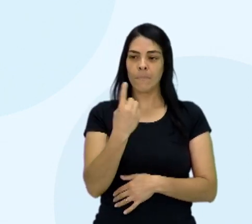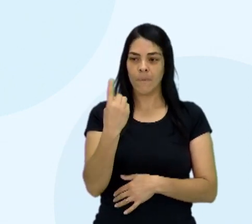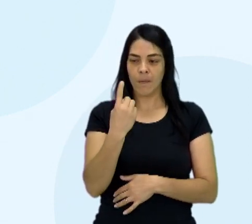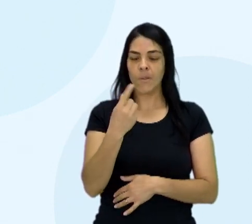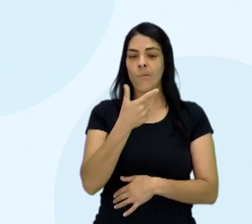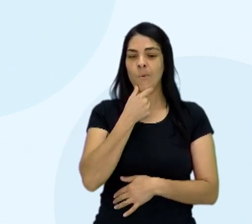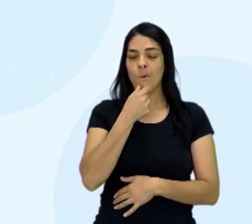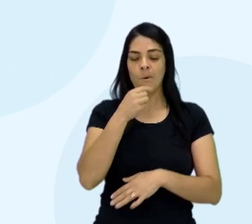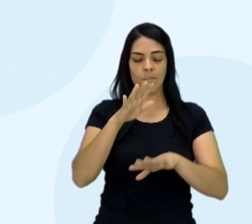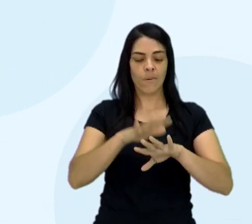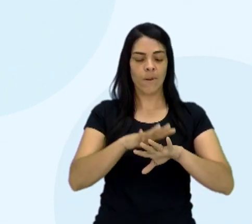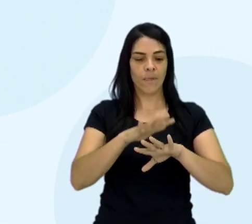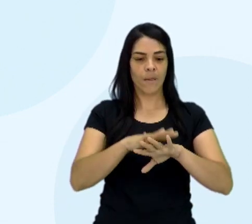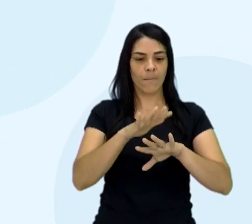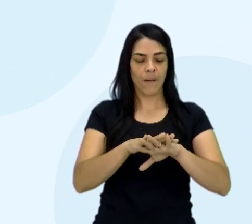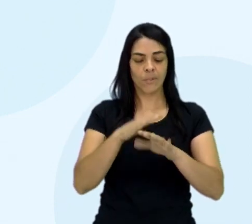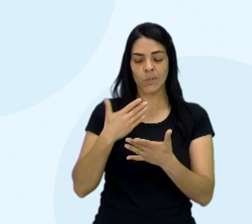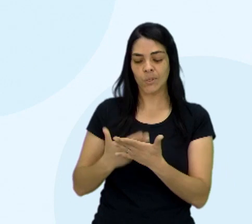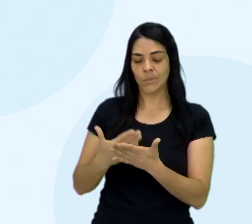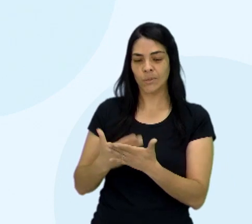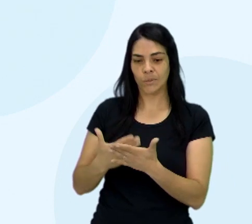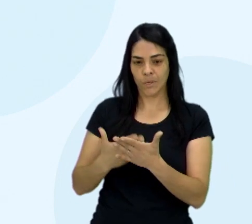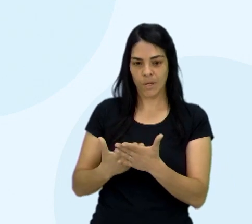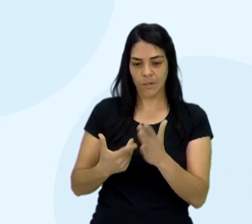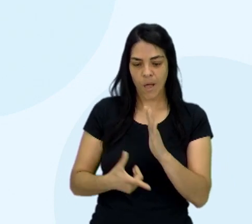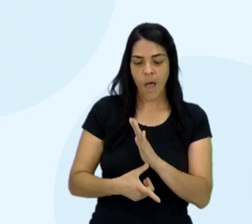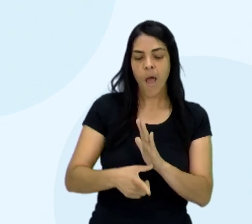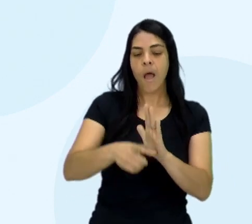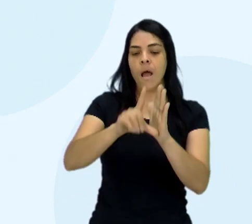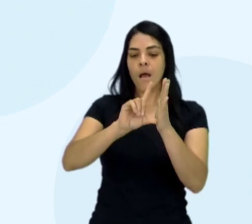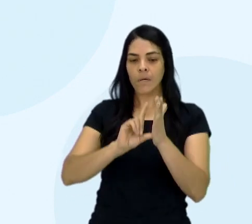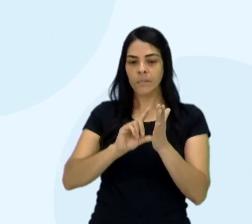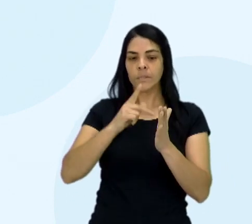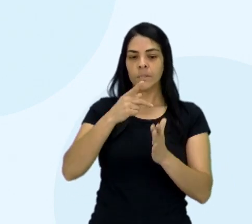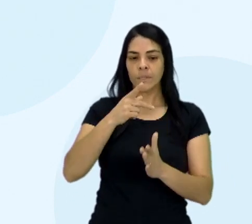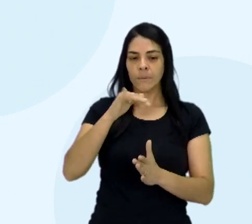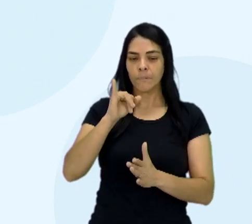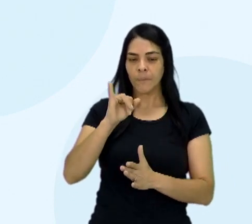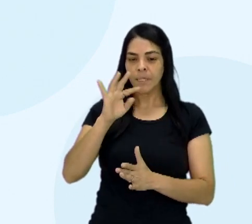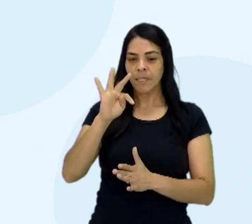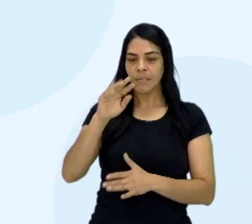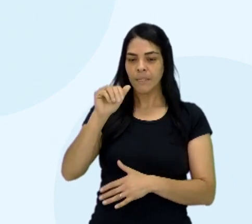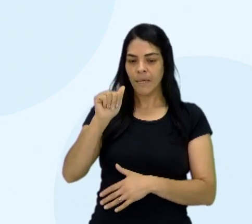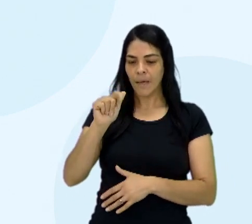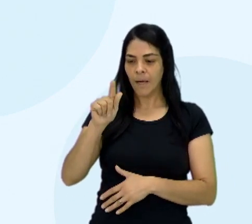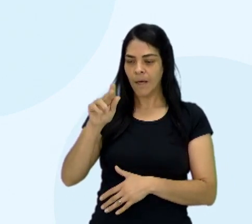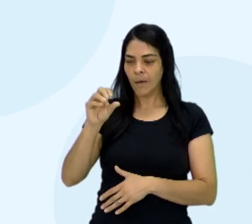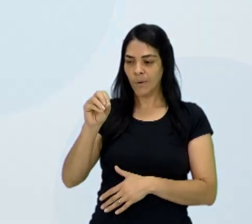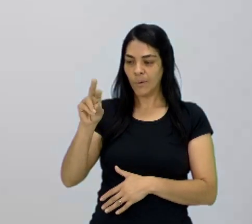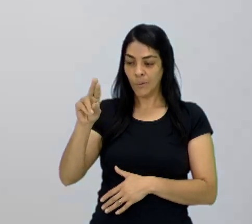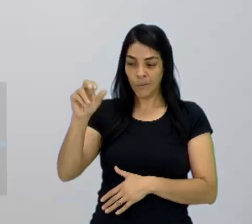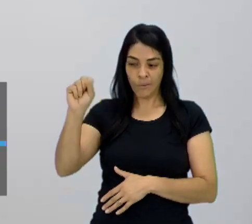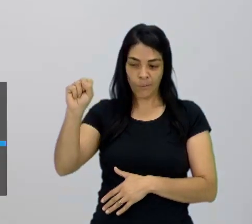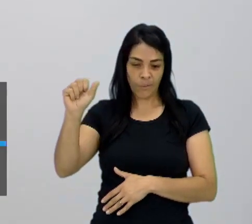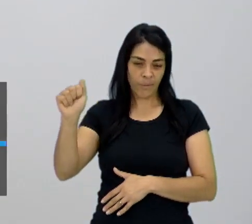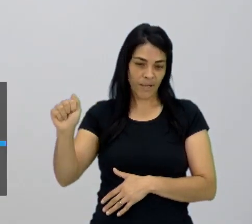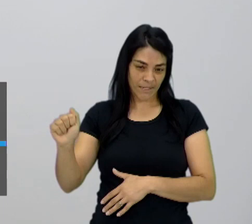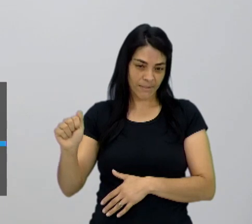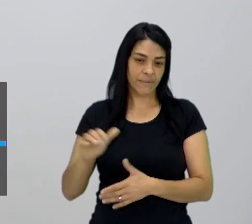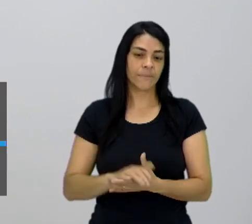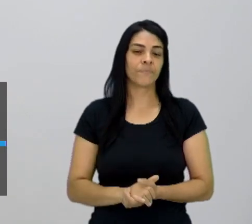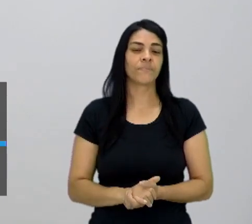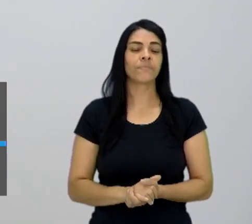esses estudos sistemáticos aí. Ele veio antes de Pitágoras, tá, gente? A gente já fez uma aula aqui do Pitágoras, que foi outro